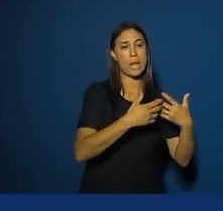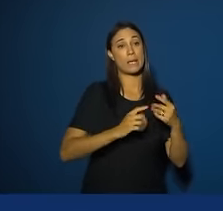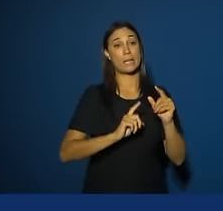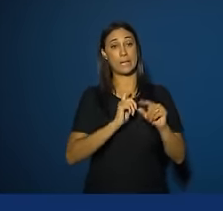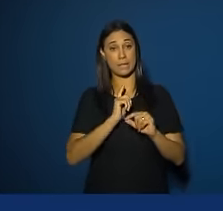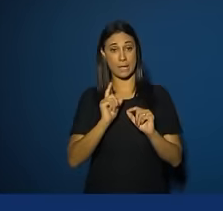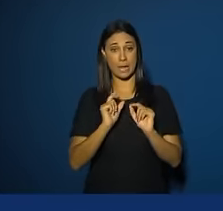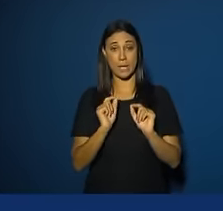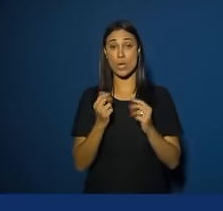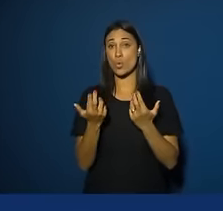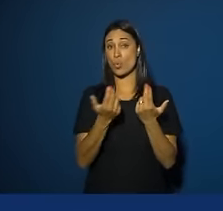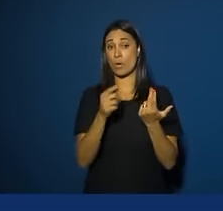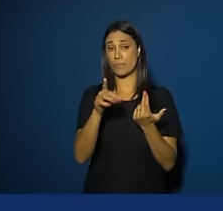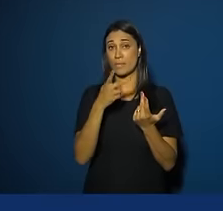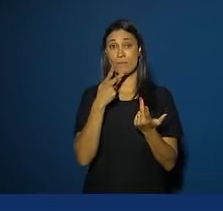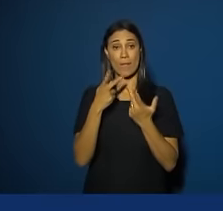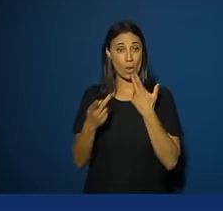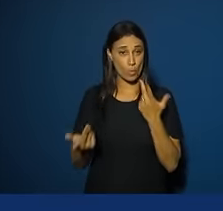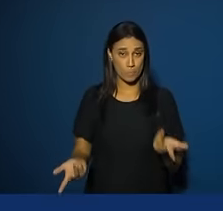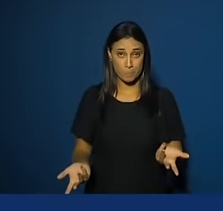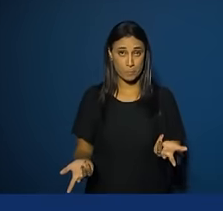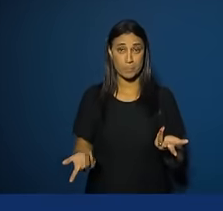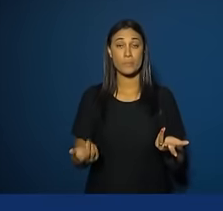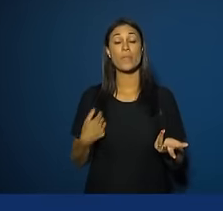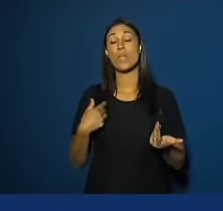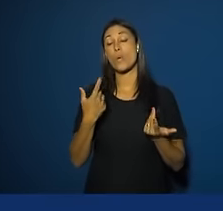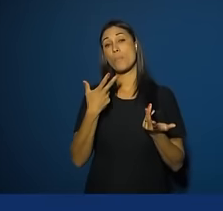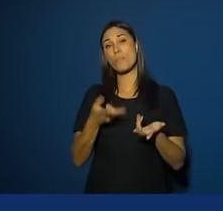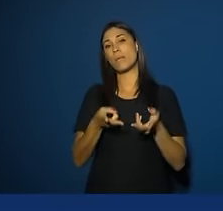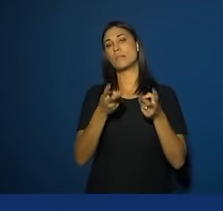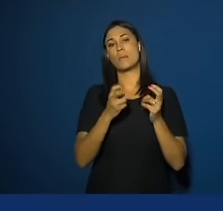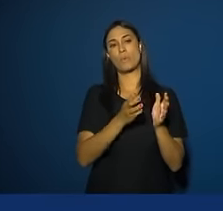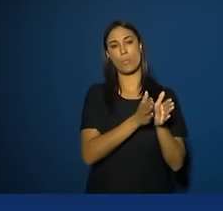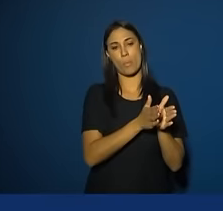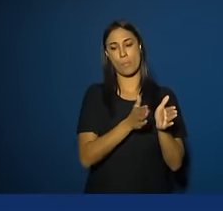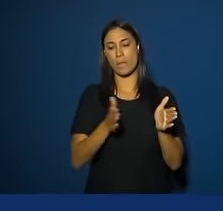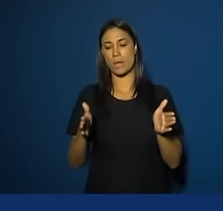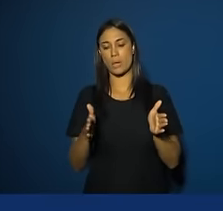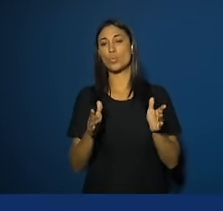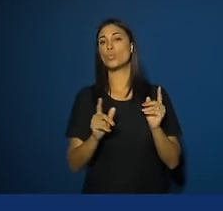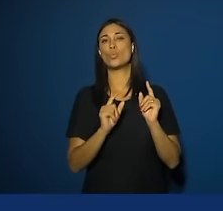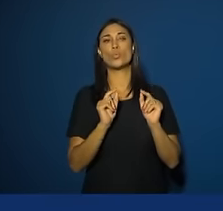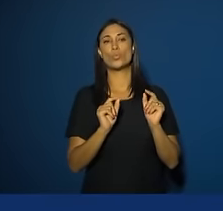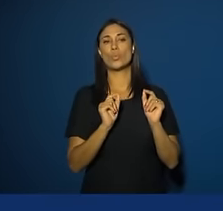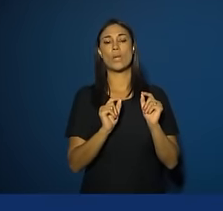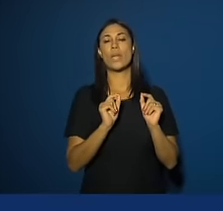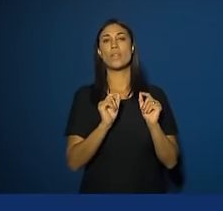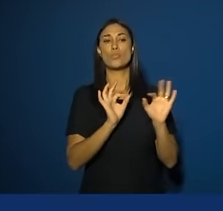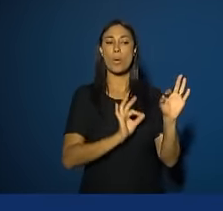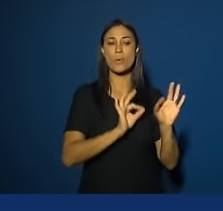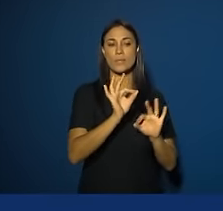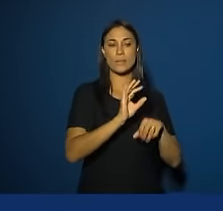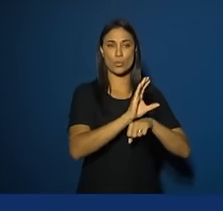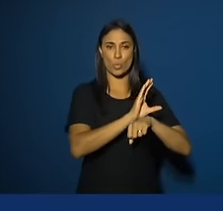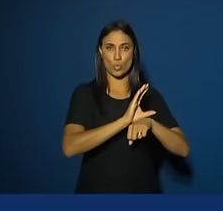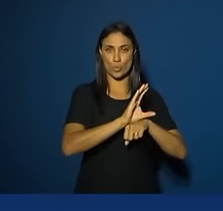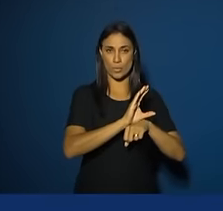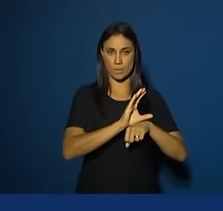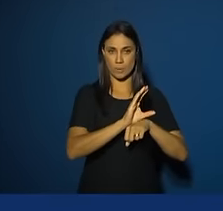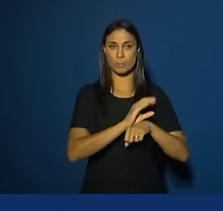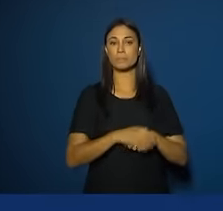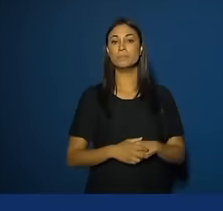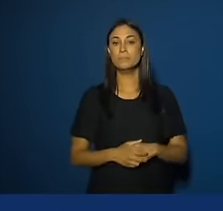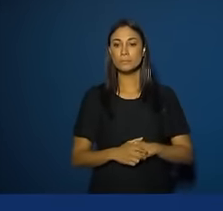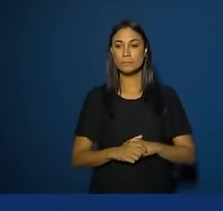causa como você colocou bem eu vejo como uma fase de acomodação para um arranjo institucional muito mais saudável para